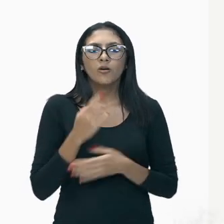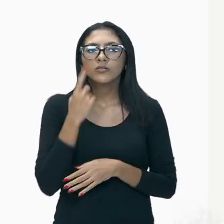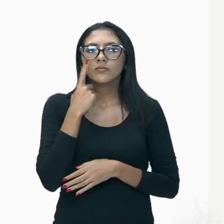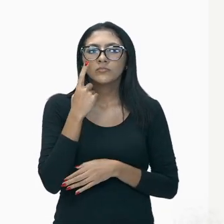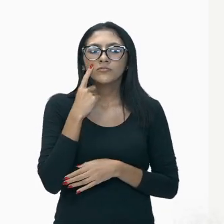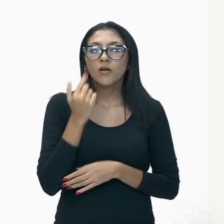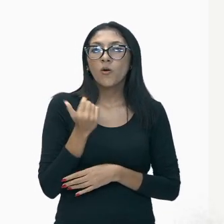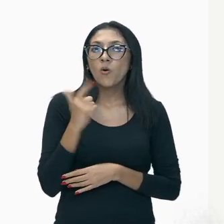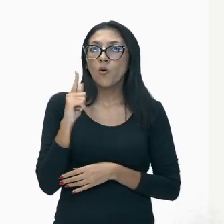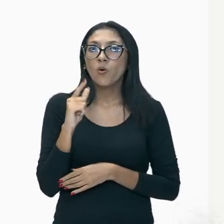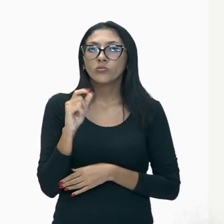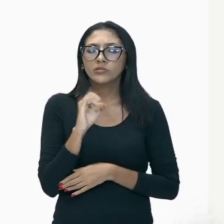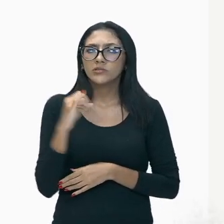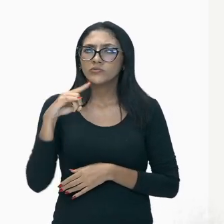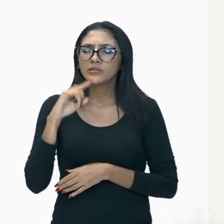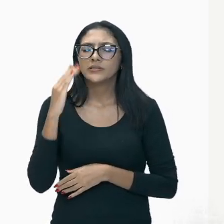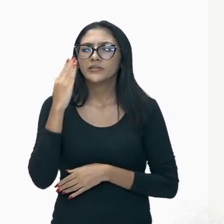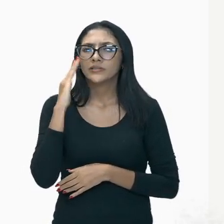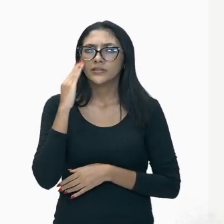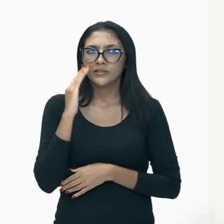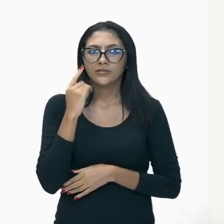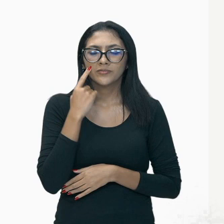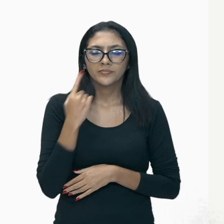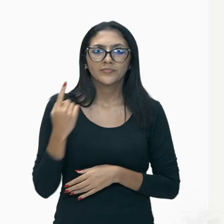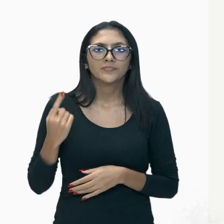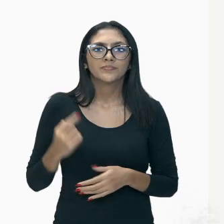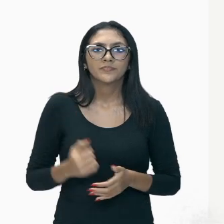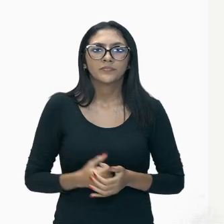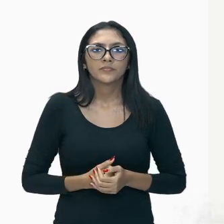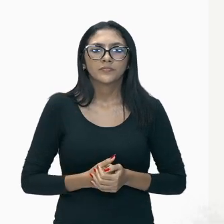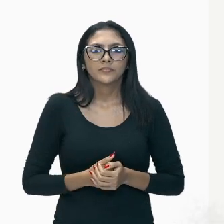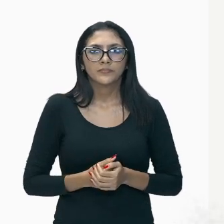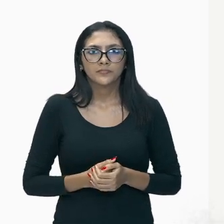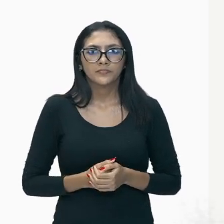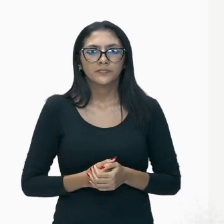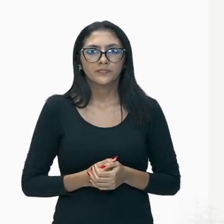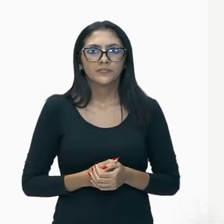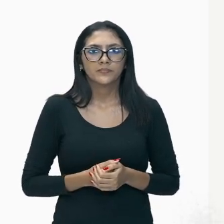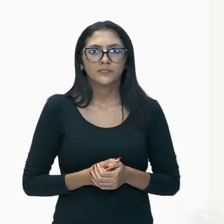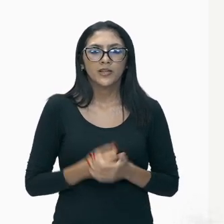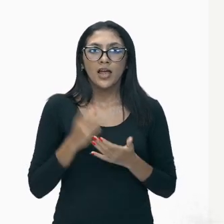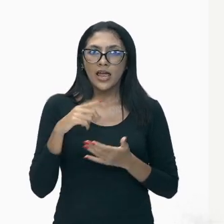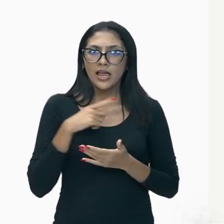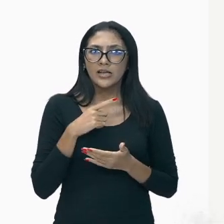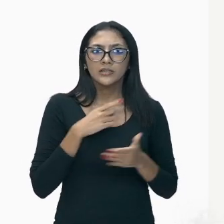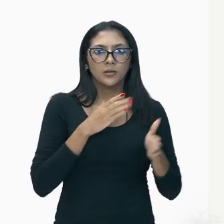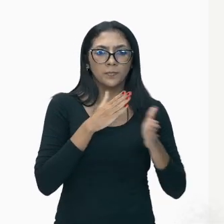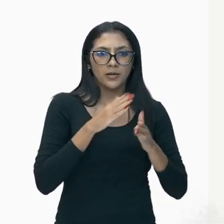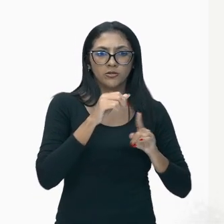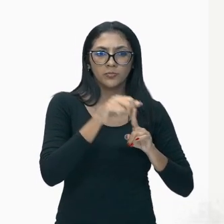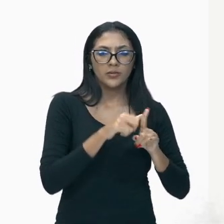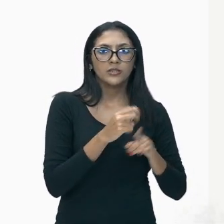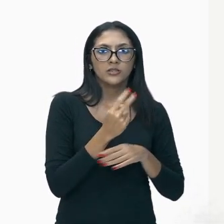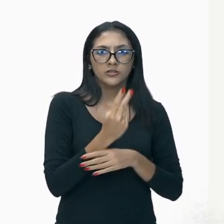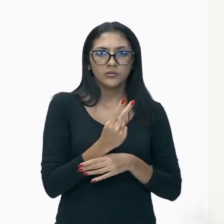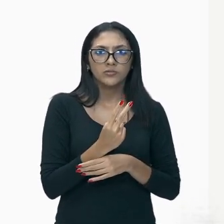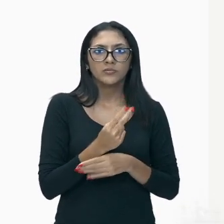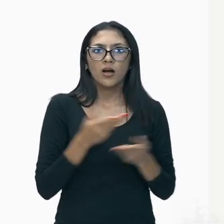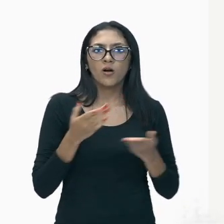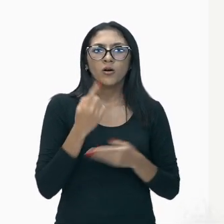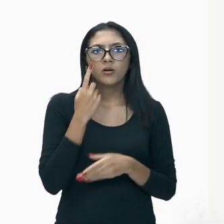se vocês entenderam bem? Olha só, esse eu coloquei 2 meses. Vamos ver um outro exemplo, olha